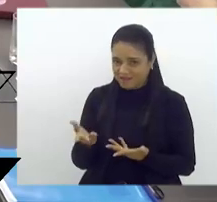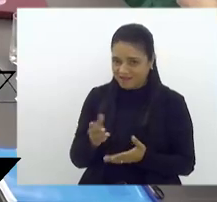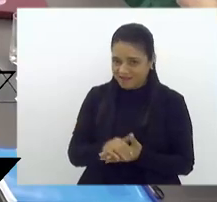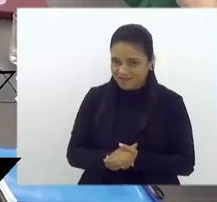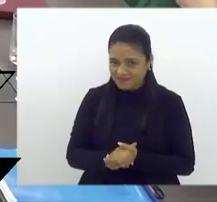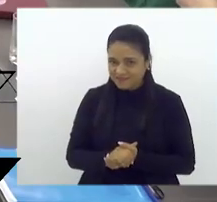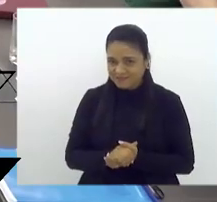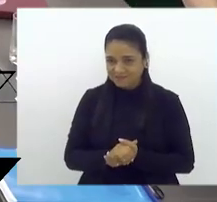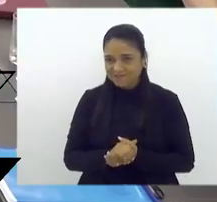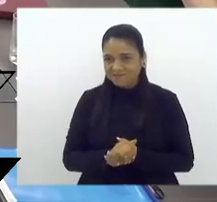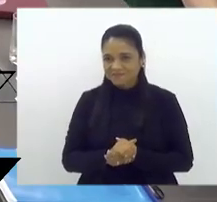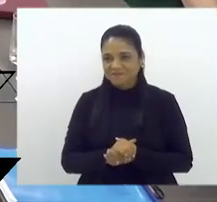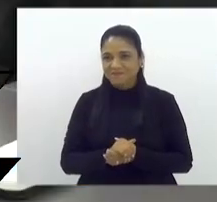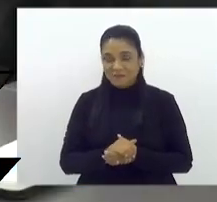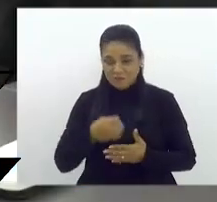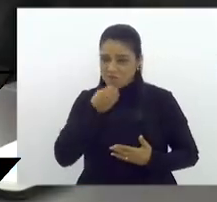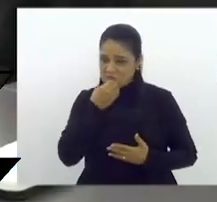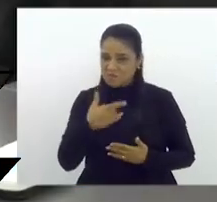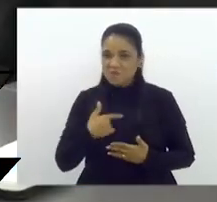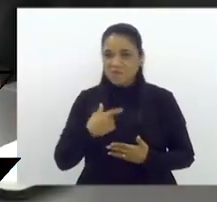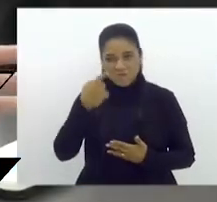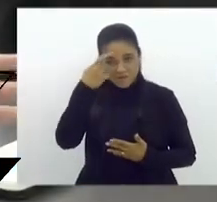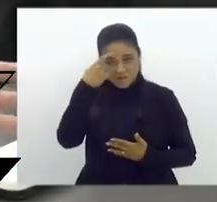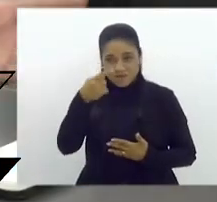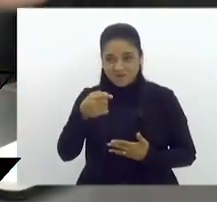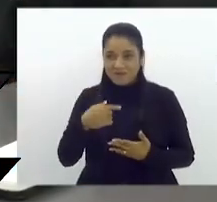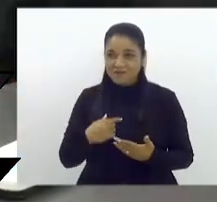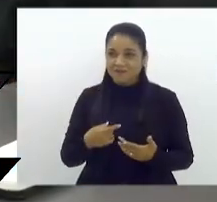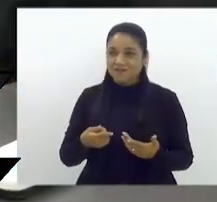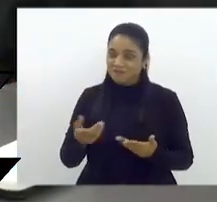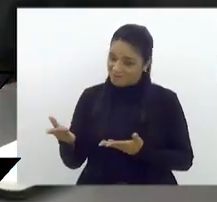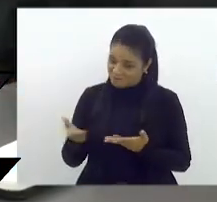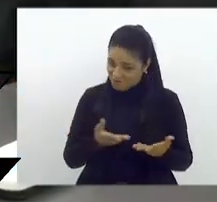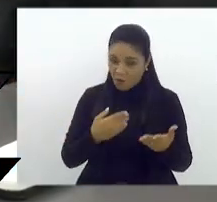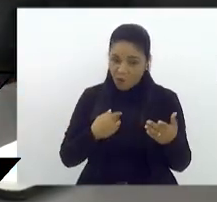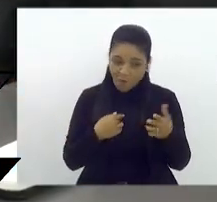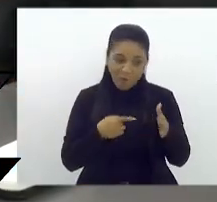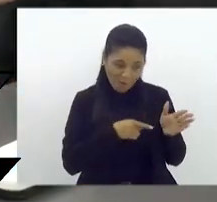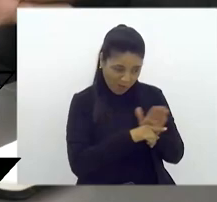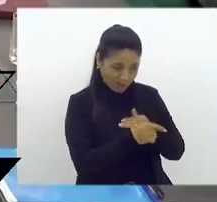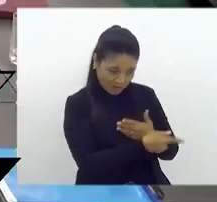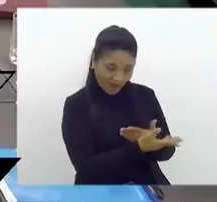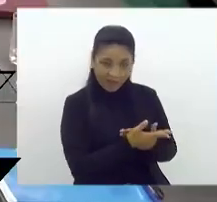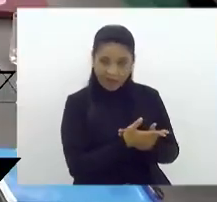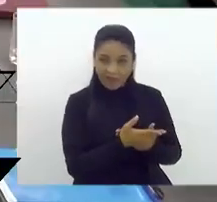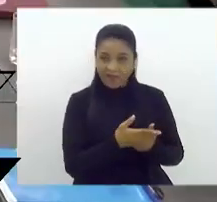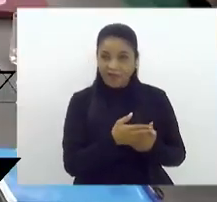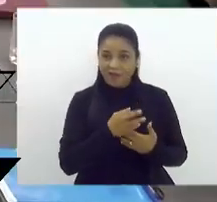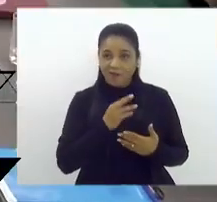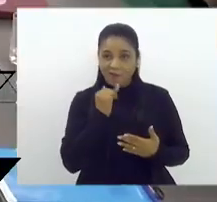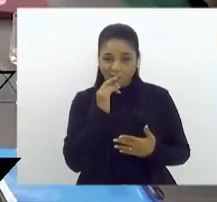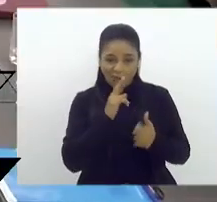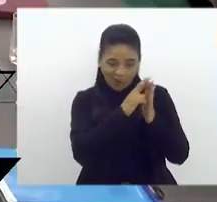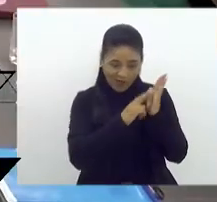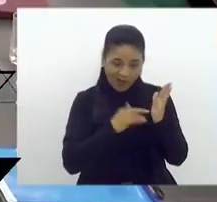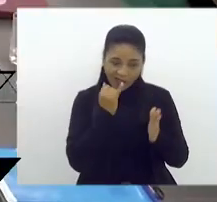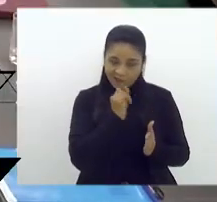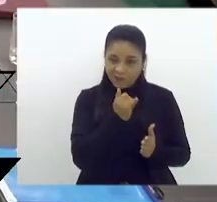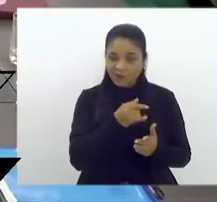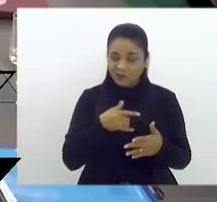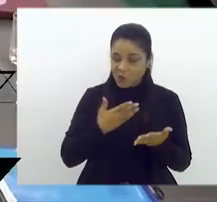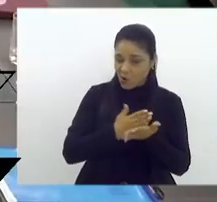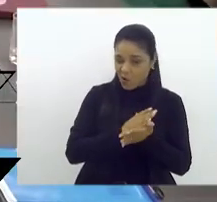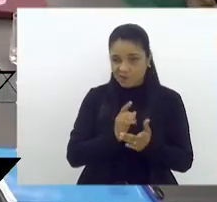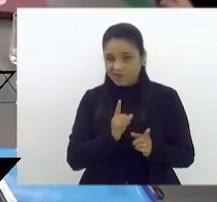manso. Não, eu perguntei se Vossa Excelência me concedeu. Não, consultei aqui o relator se ele fica... Não, ele... Incomodado. Está